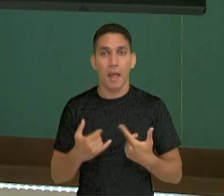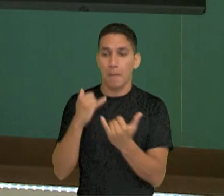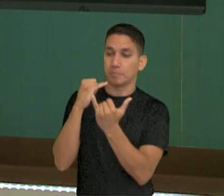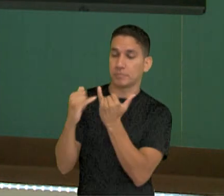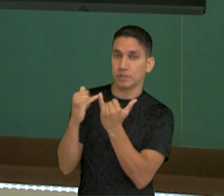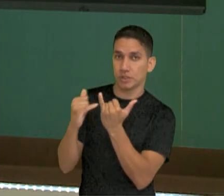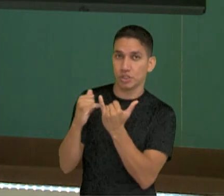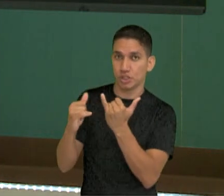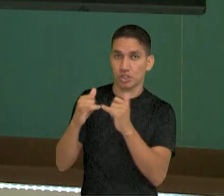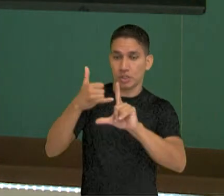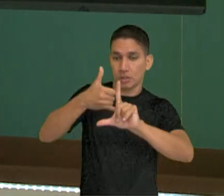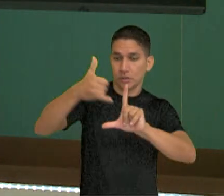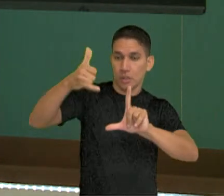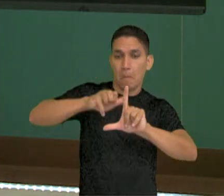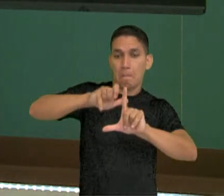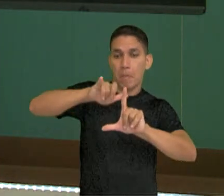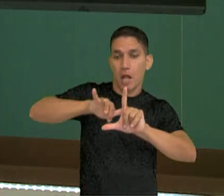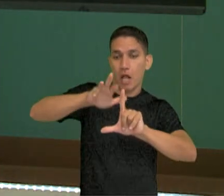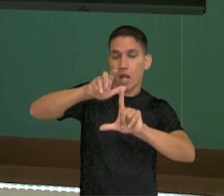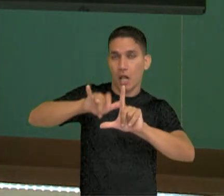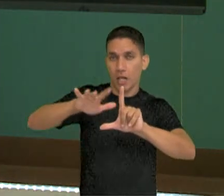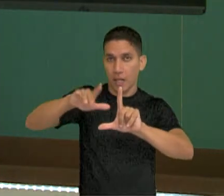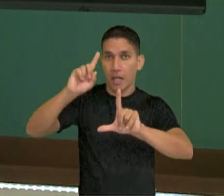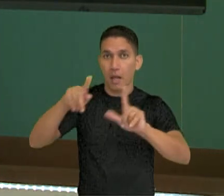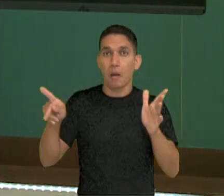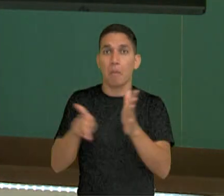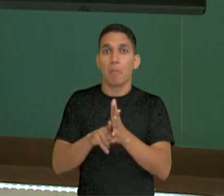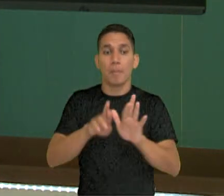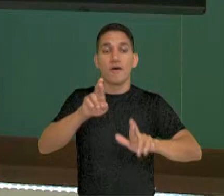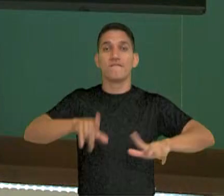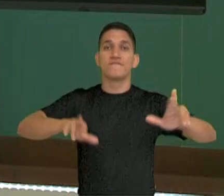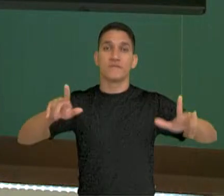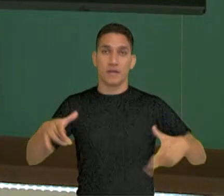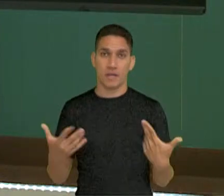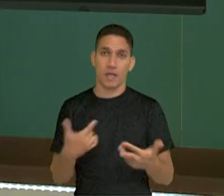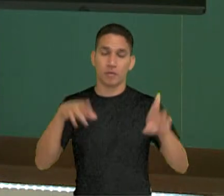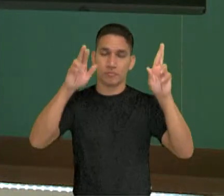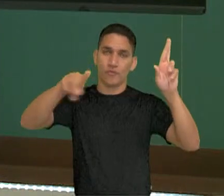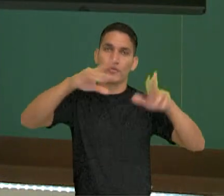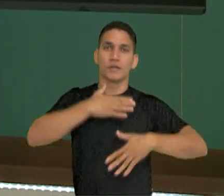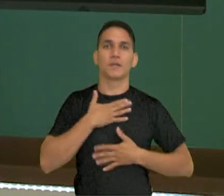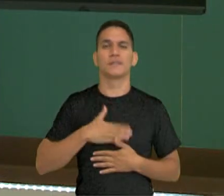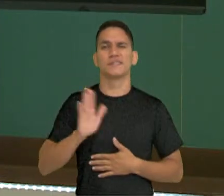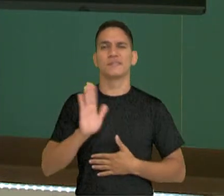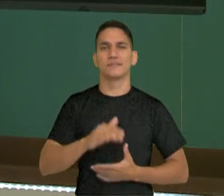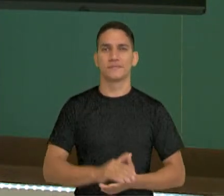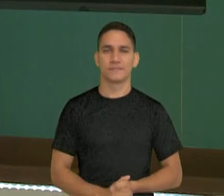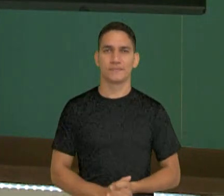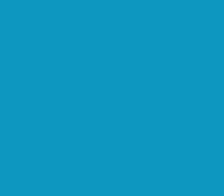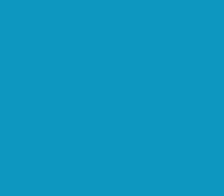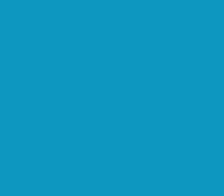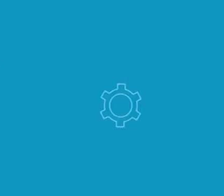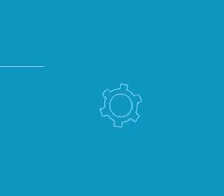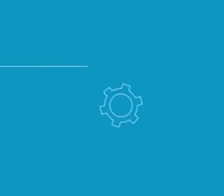dispersão, que foi exatamente a variância. Eu espero que vocês tenham gostado e até breve.